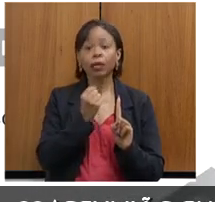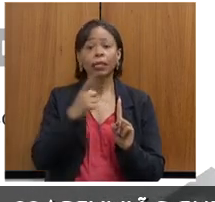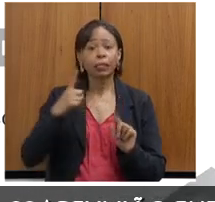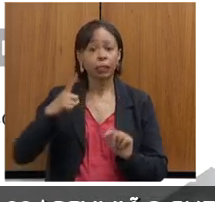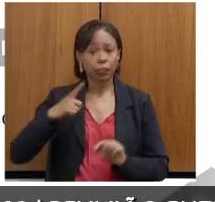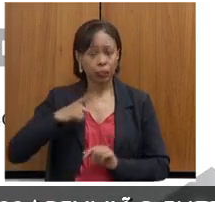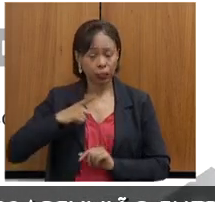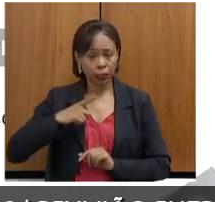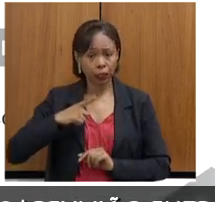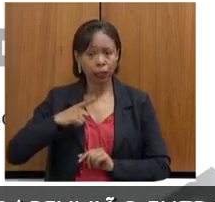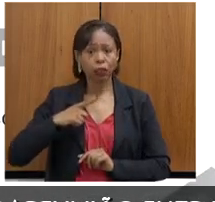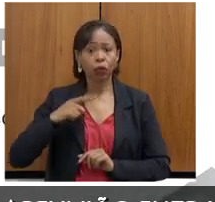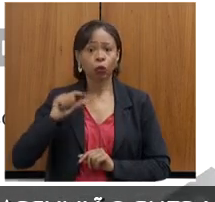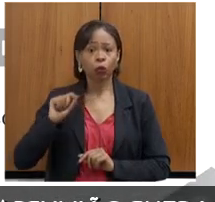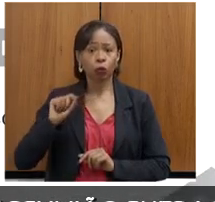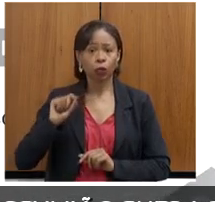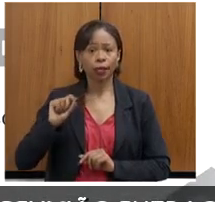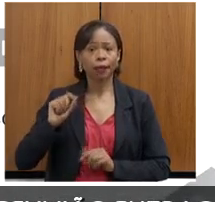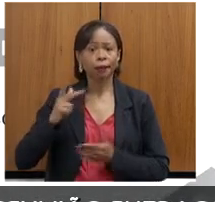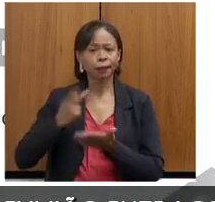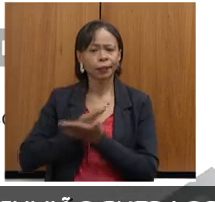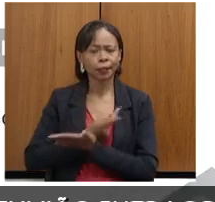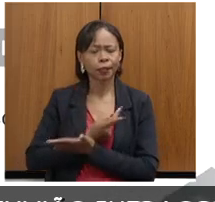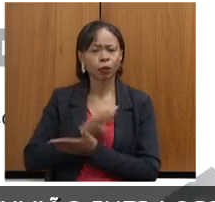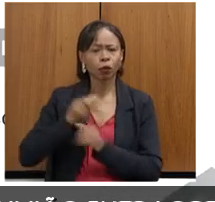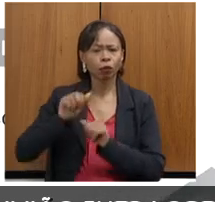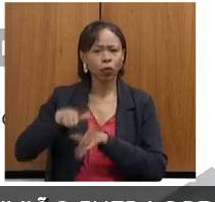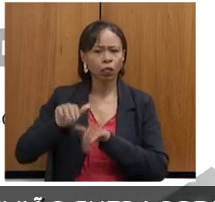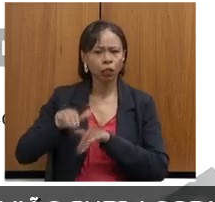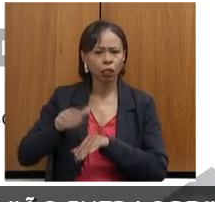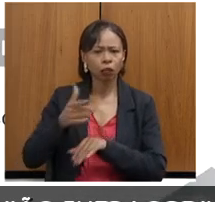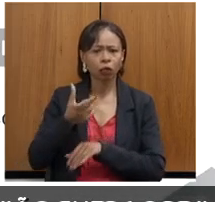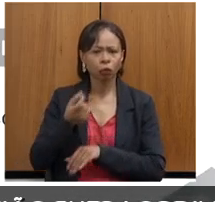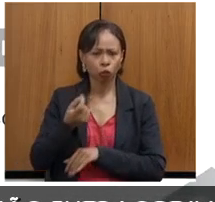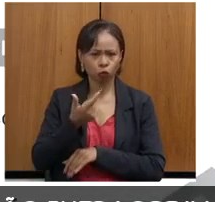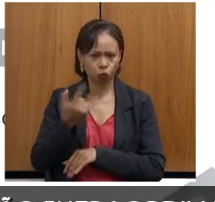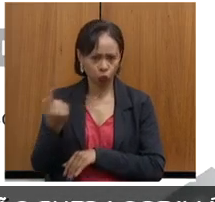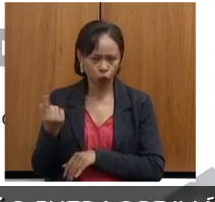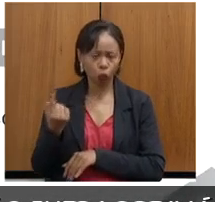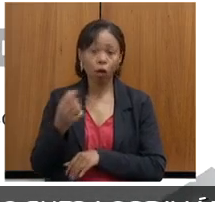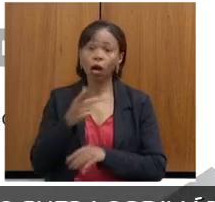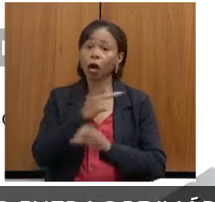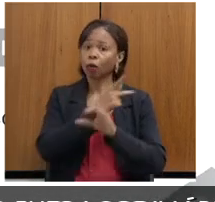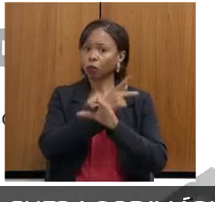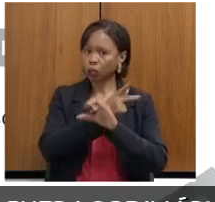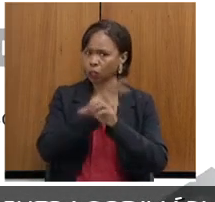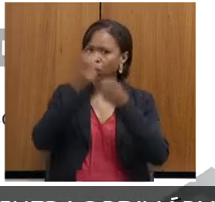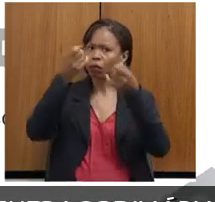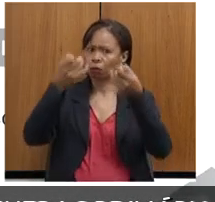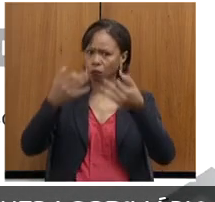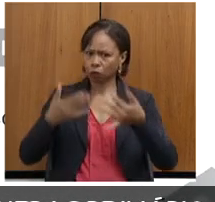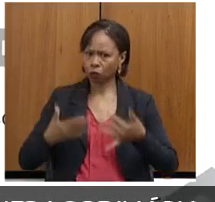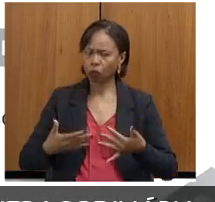aí este caso de setembro de 2021 que a polícia civil esclareceu